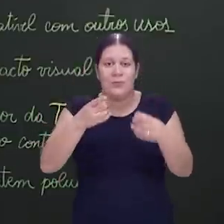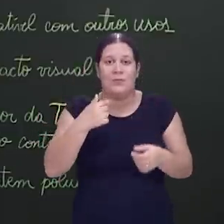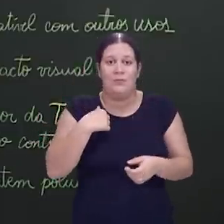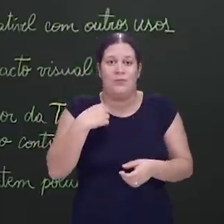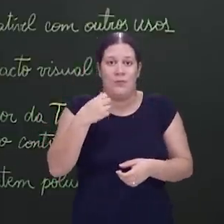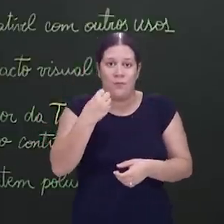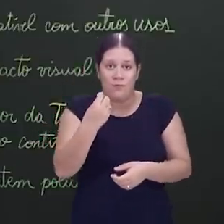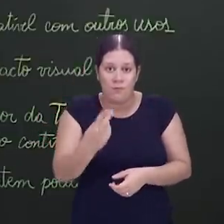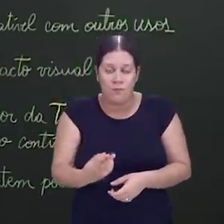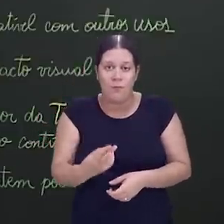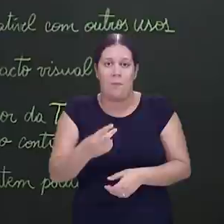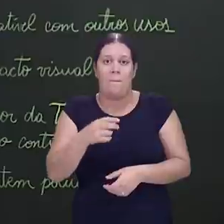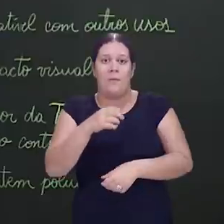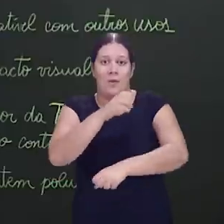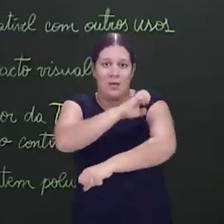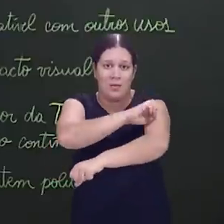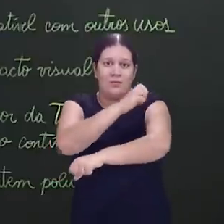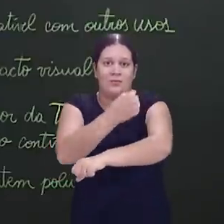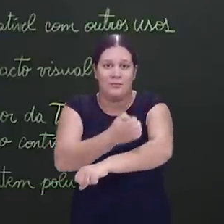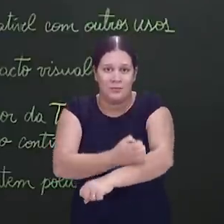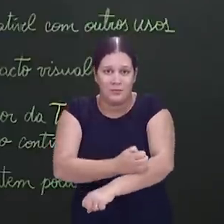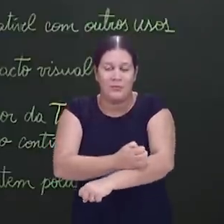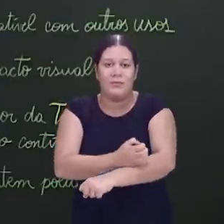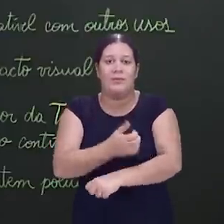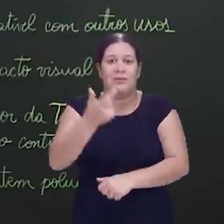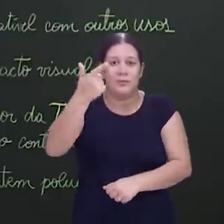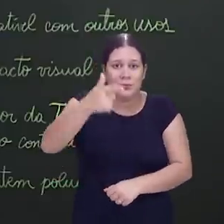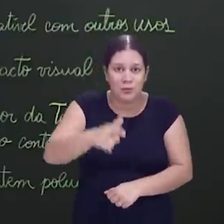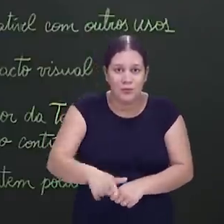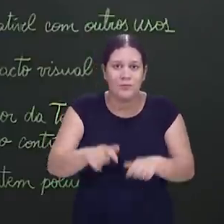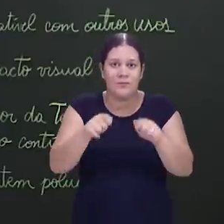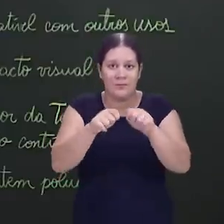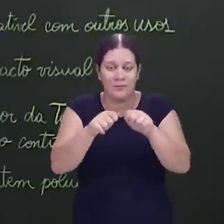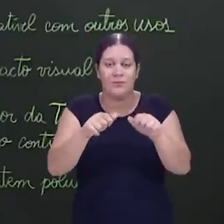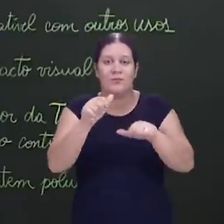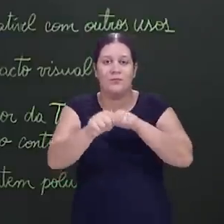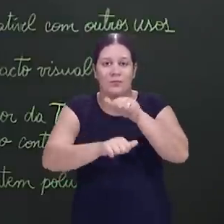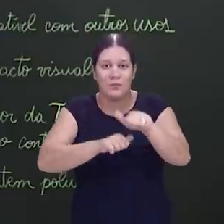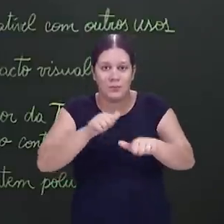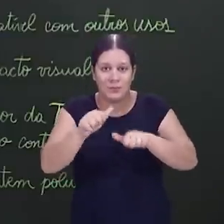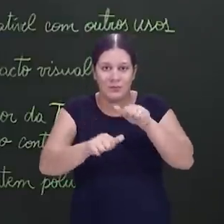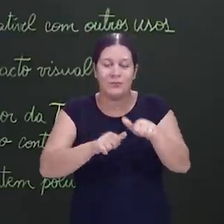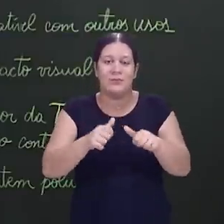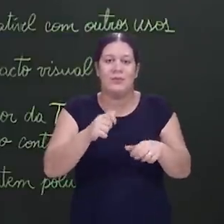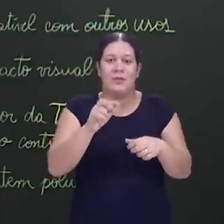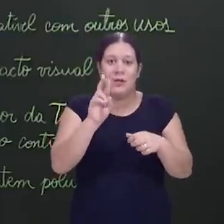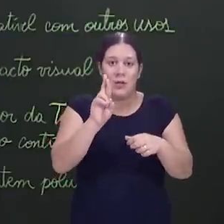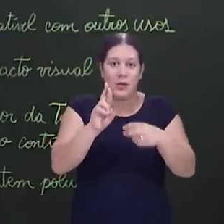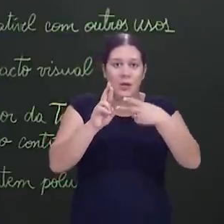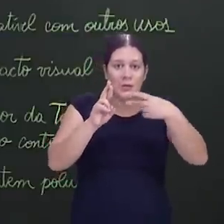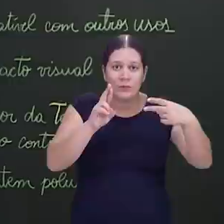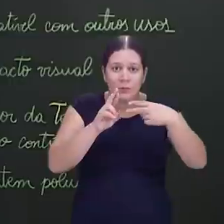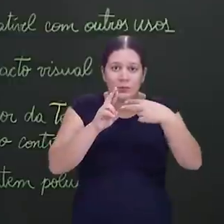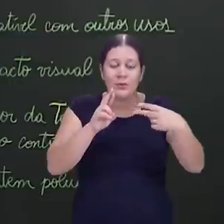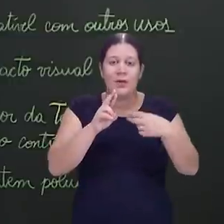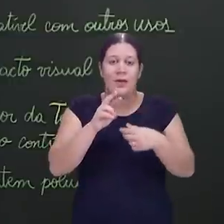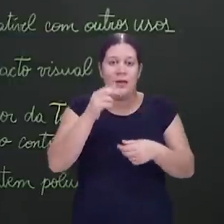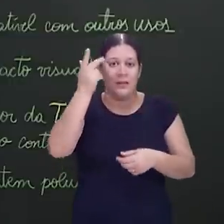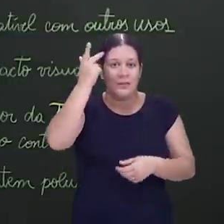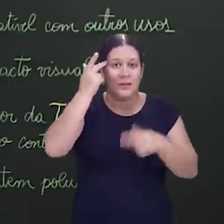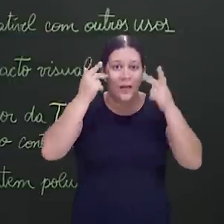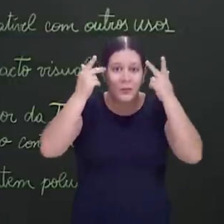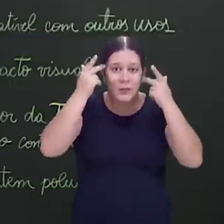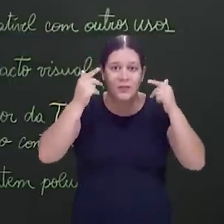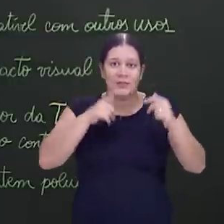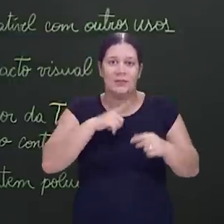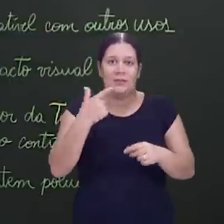extrair energia a partir de algo que pode se renovar em pouco tempo. De um modo geral, recursos naturais que não têm fim.